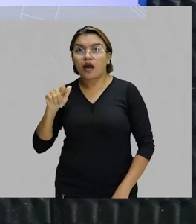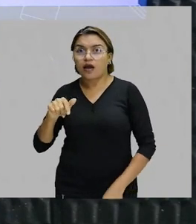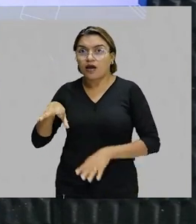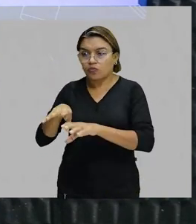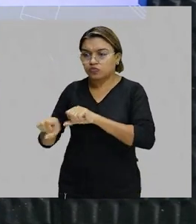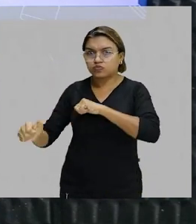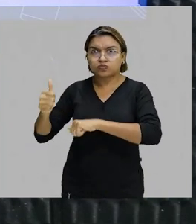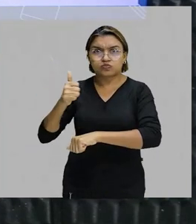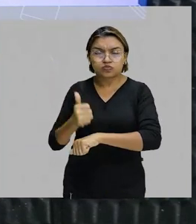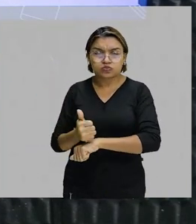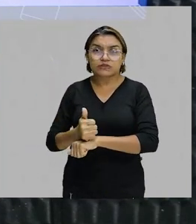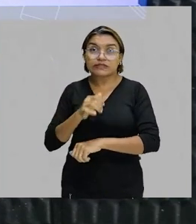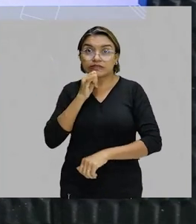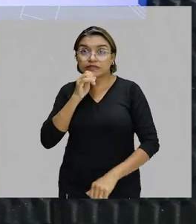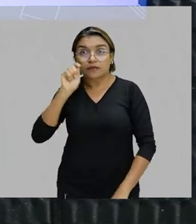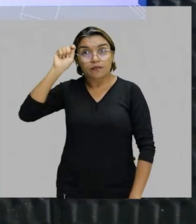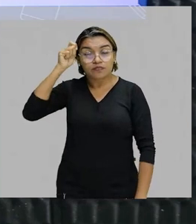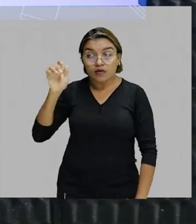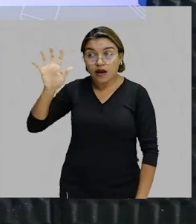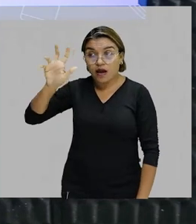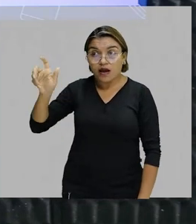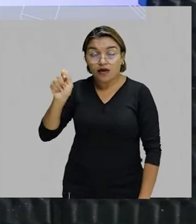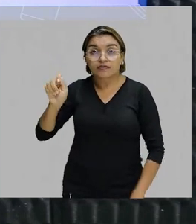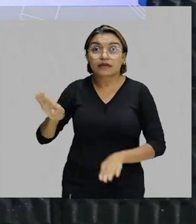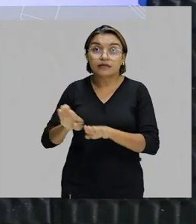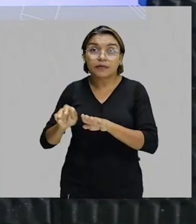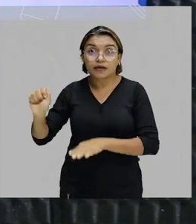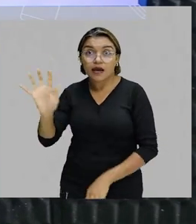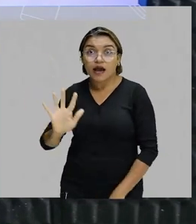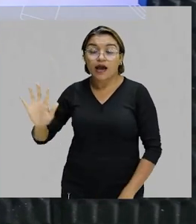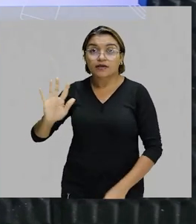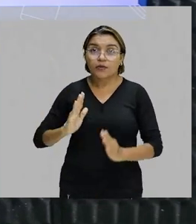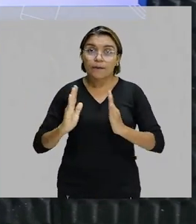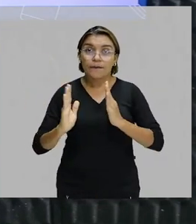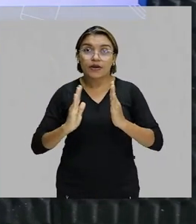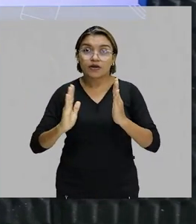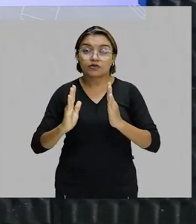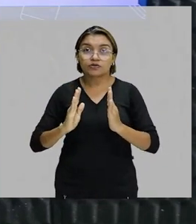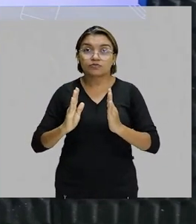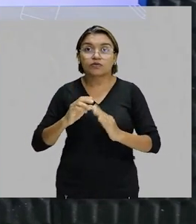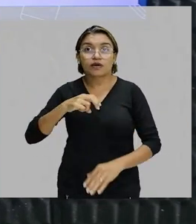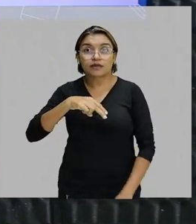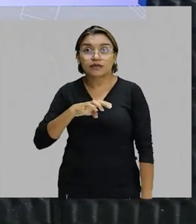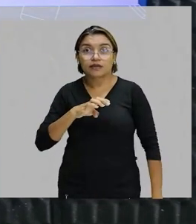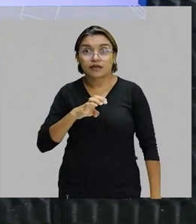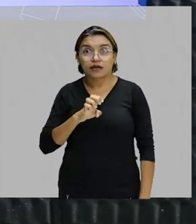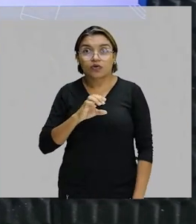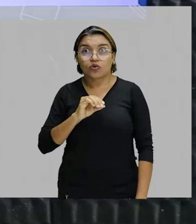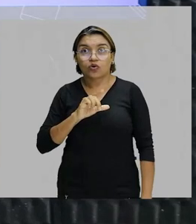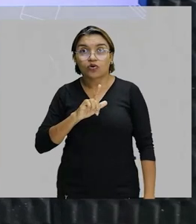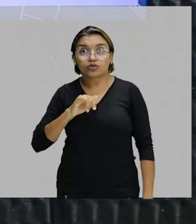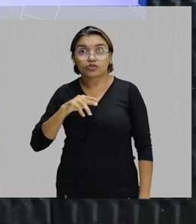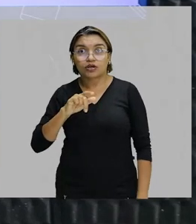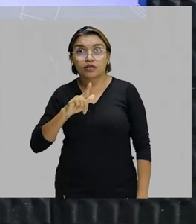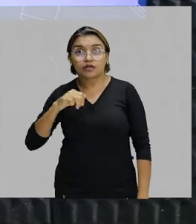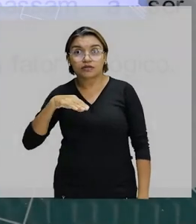colonização da África e da Ásia é o período que a gente chama de neocolonialismo Beleza então olha